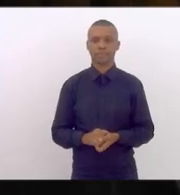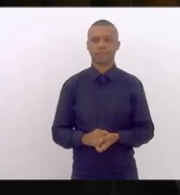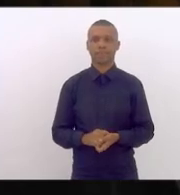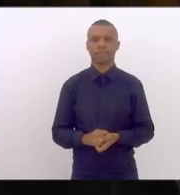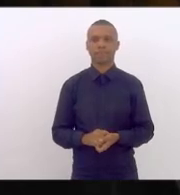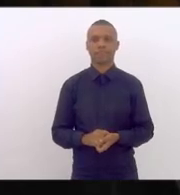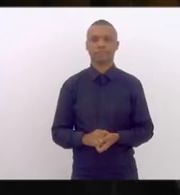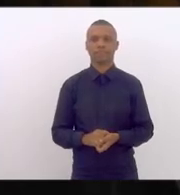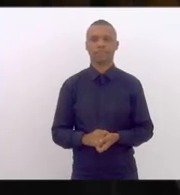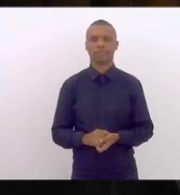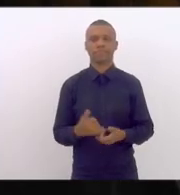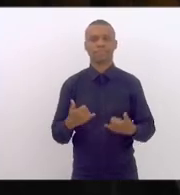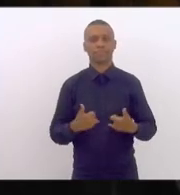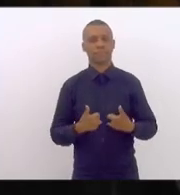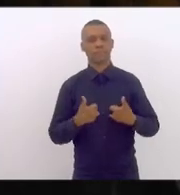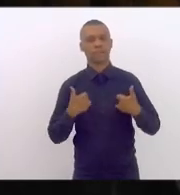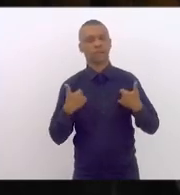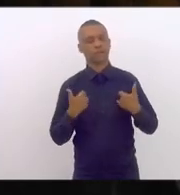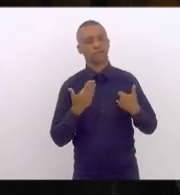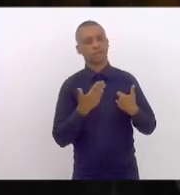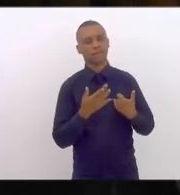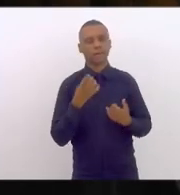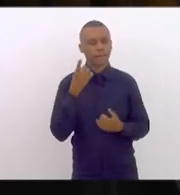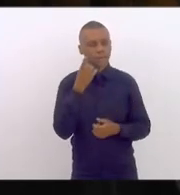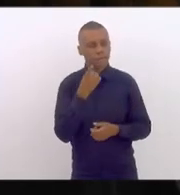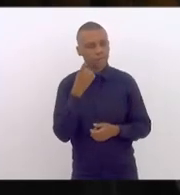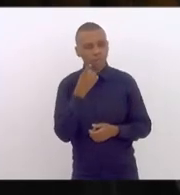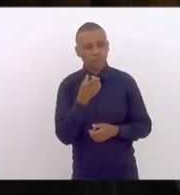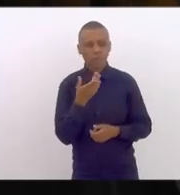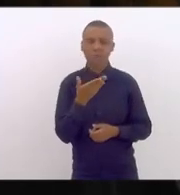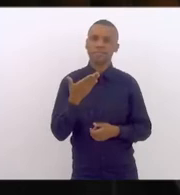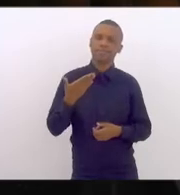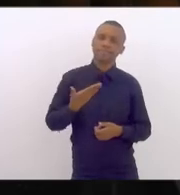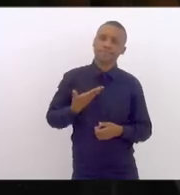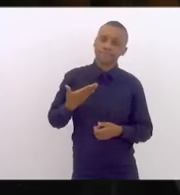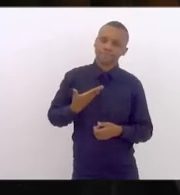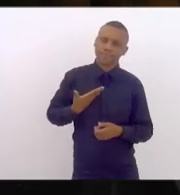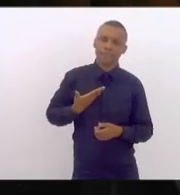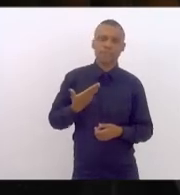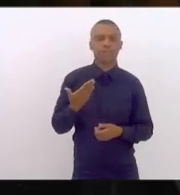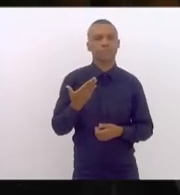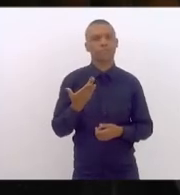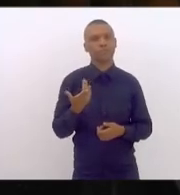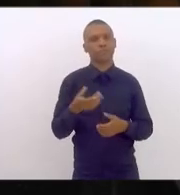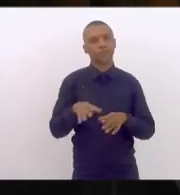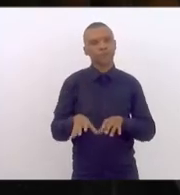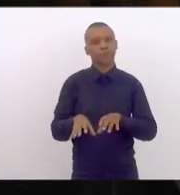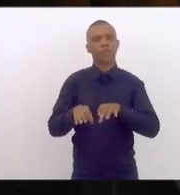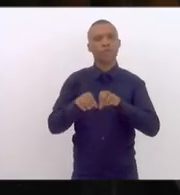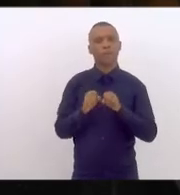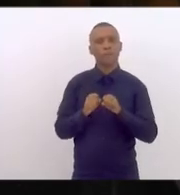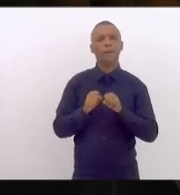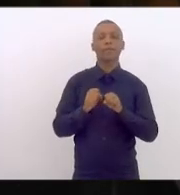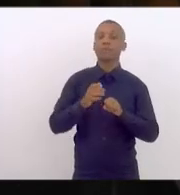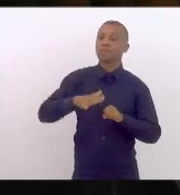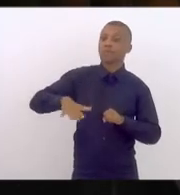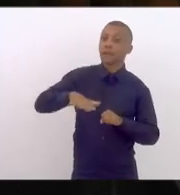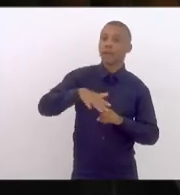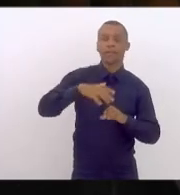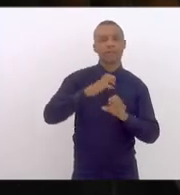Nobre senhor Deputado colega de formação na